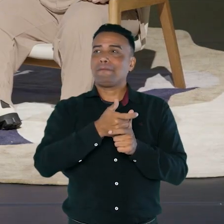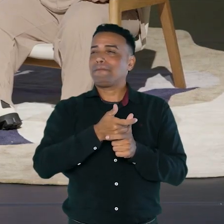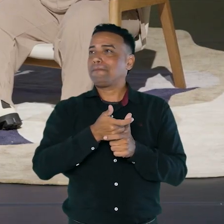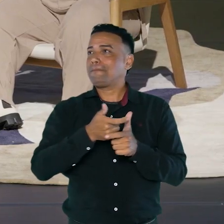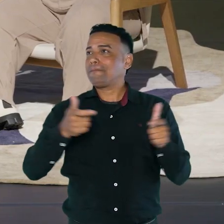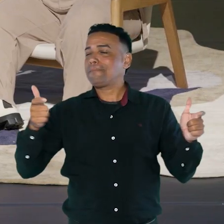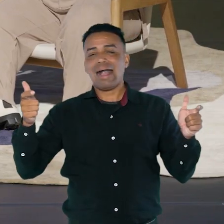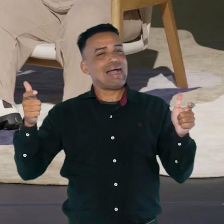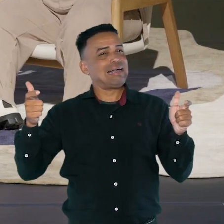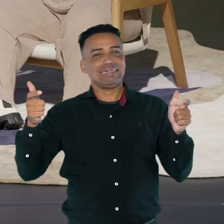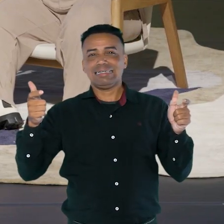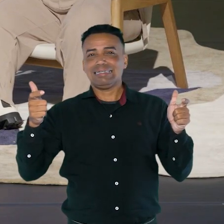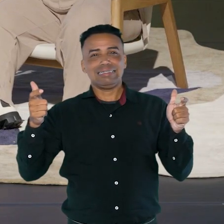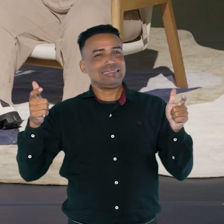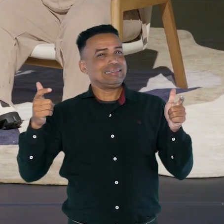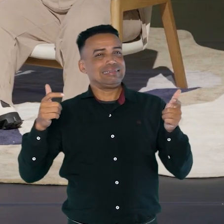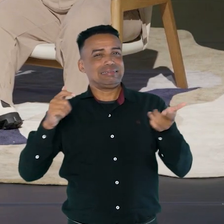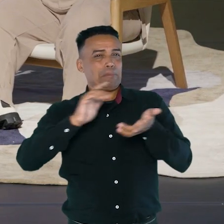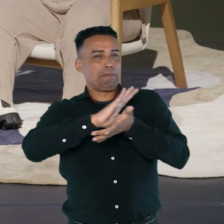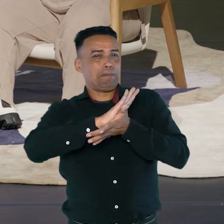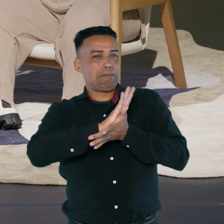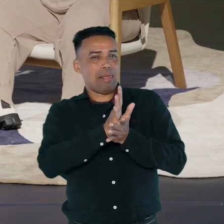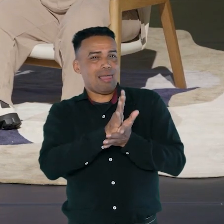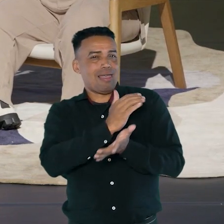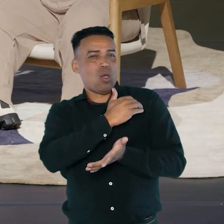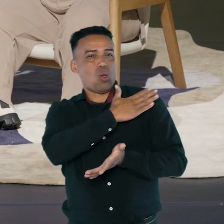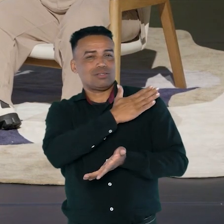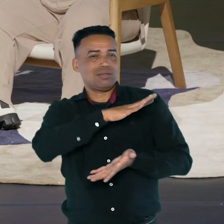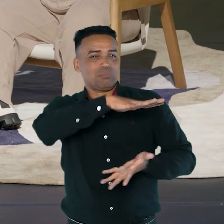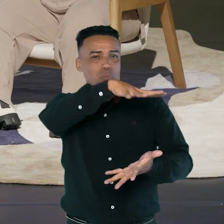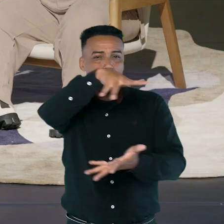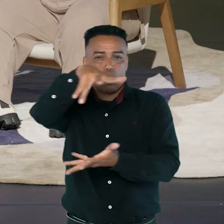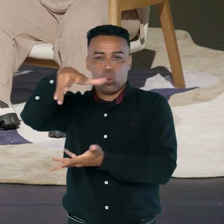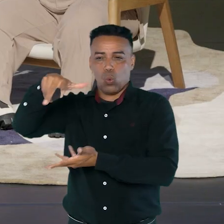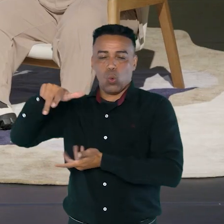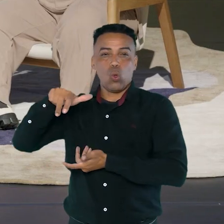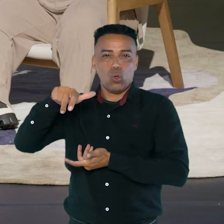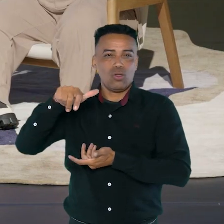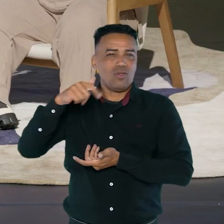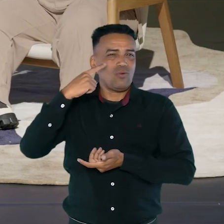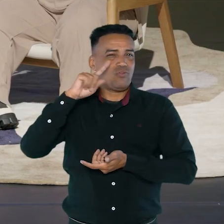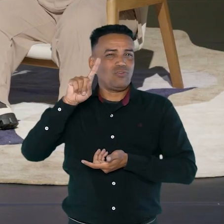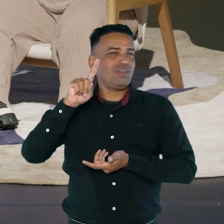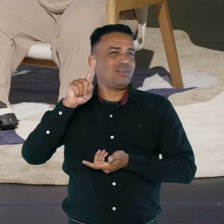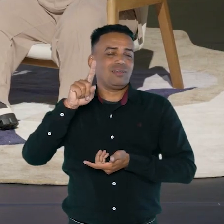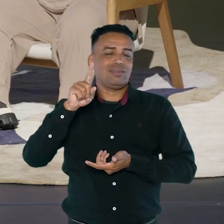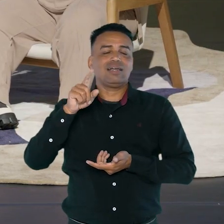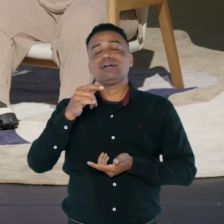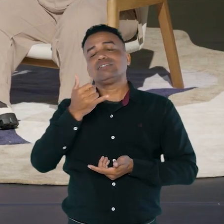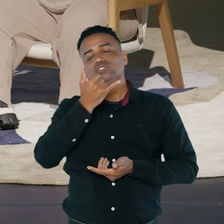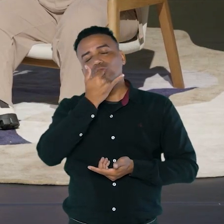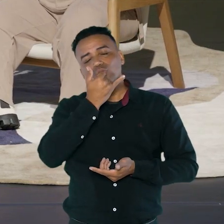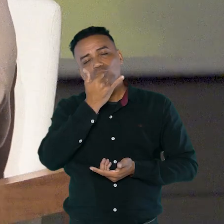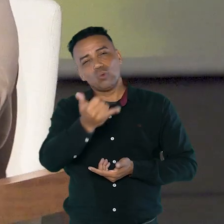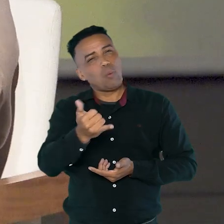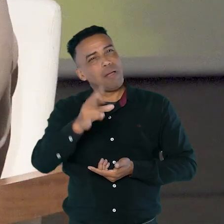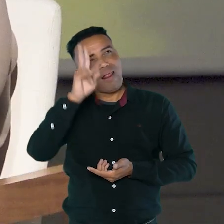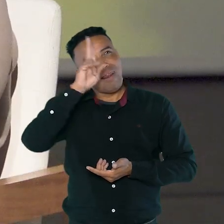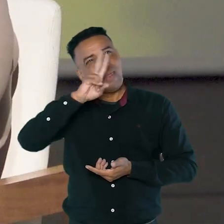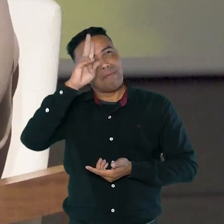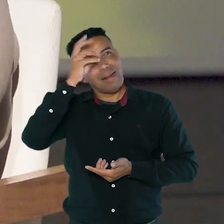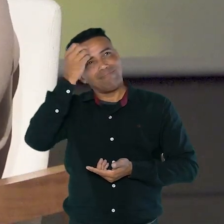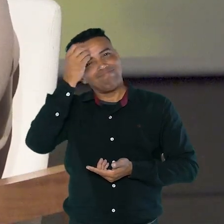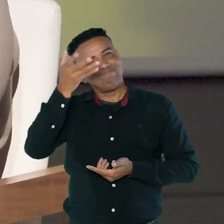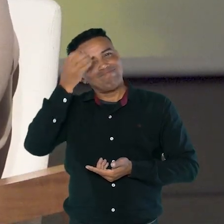do mundo. Eu estava vendo uma matéria essa semana. Poxa, gente, me perdoem, não consigo